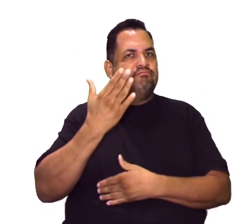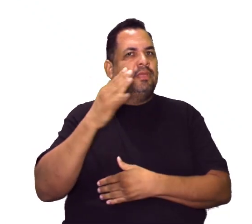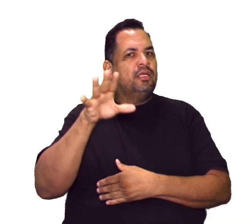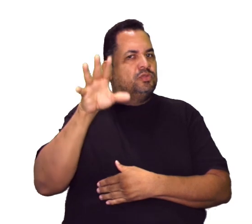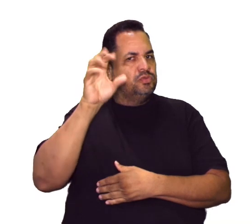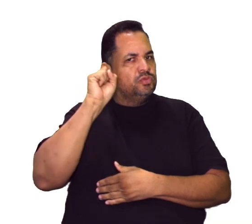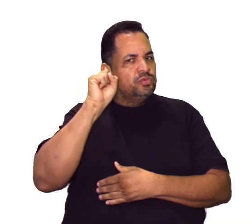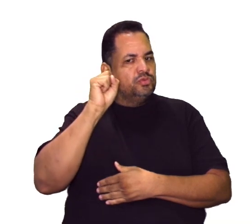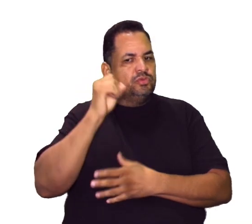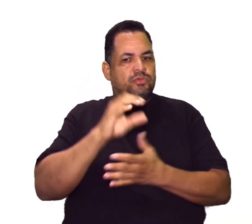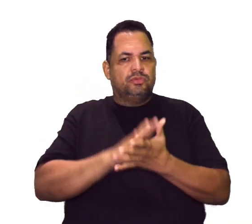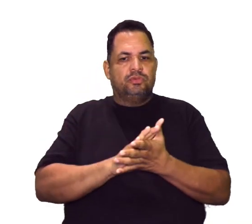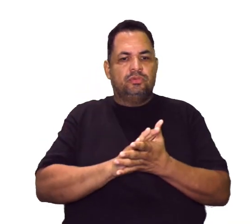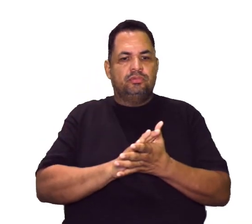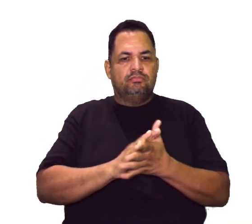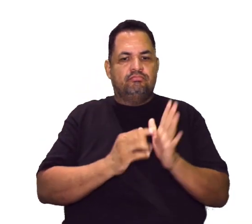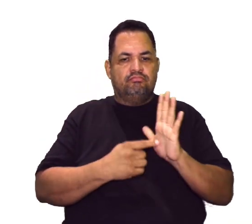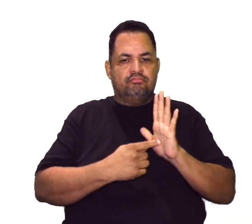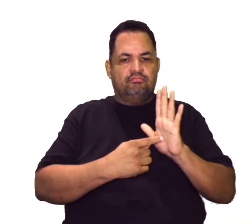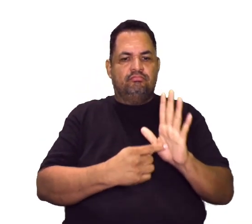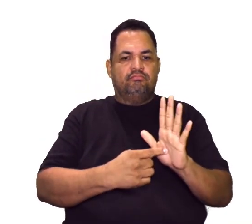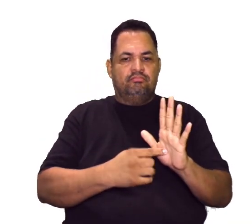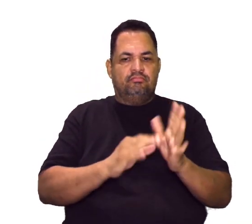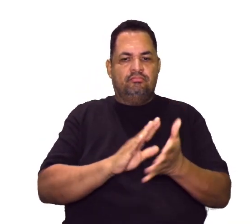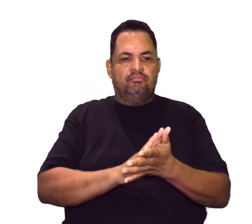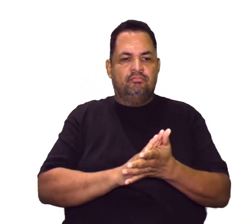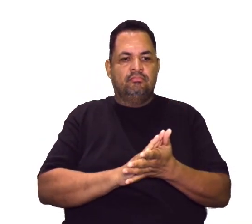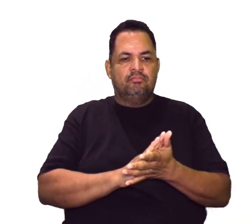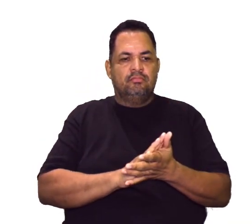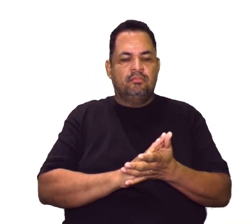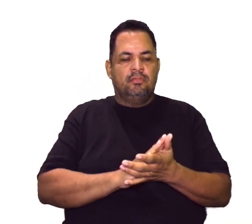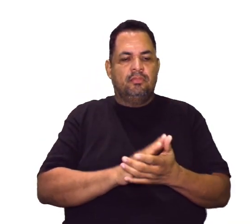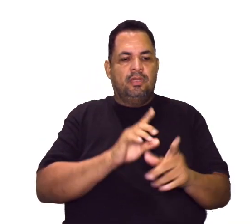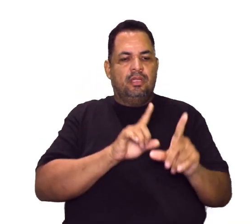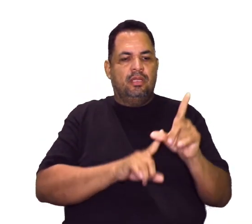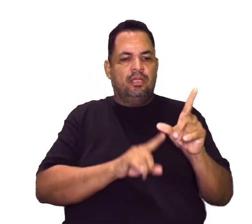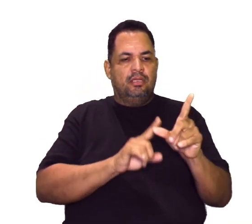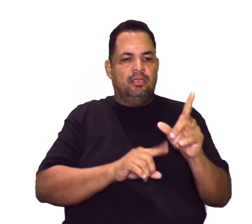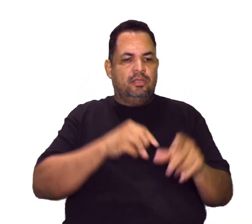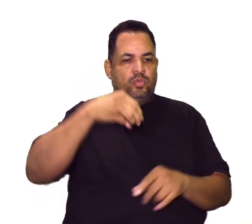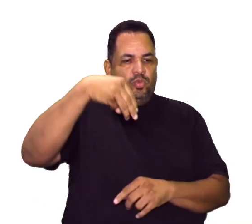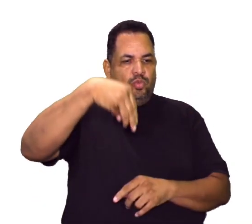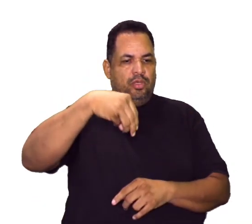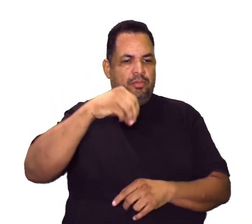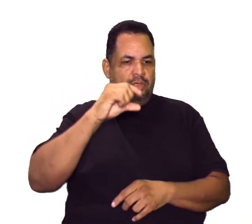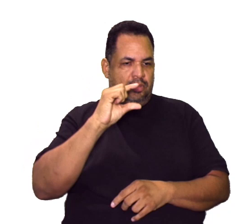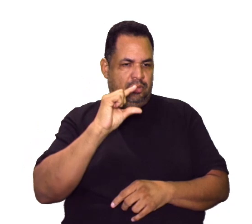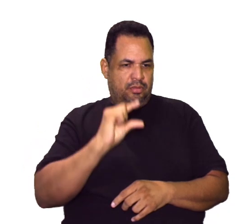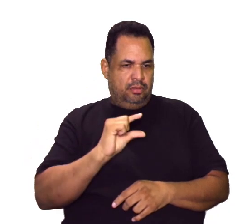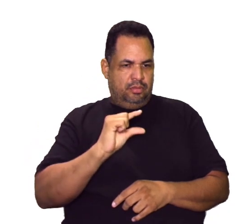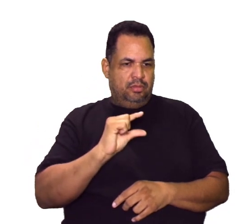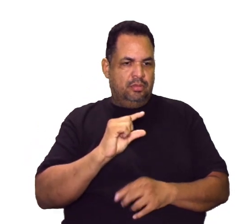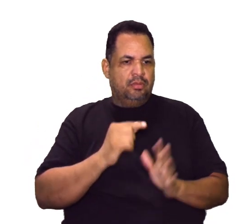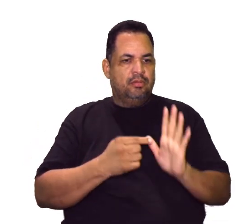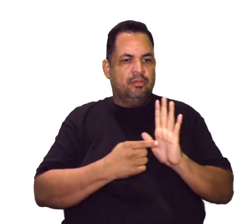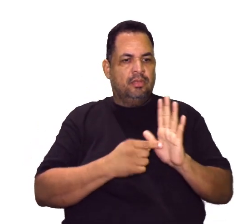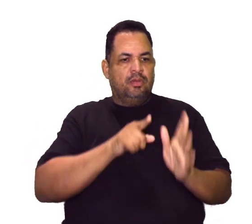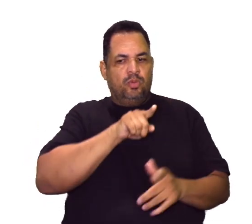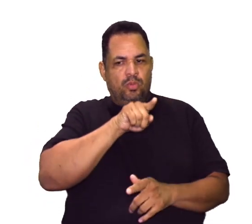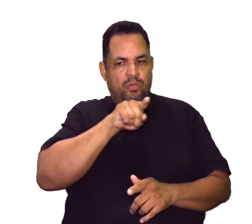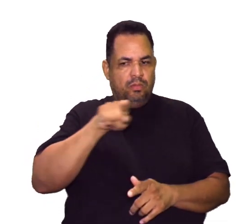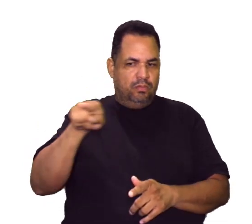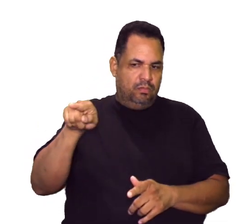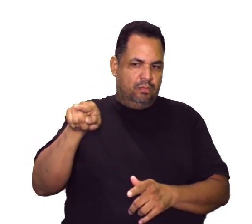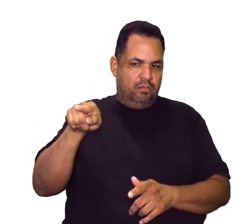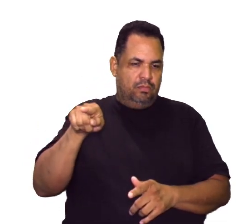momento dipolo. E é representado aqui por essa letra minúscula, né? Olha aí, onde está indicado um sentido,